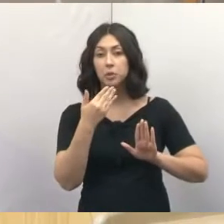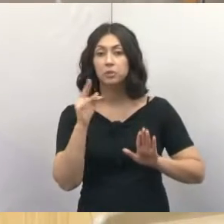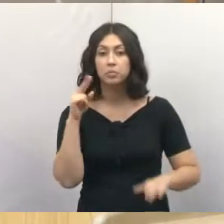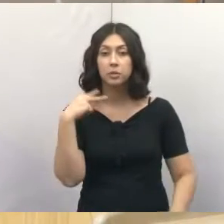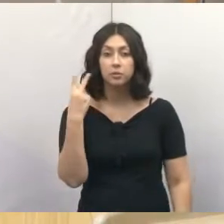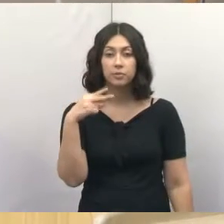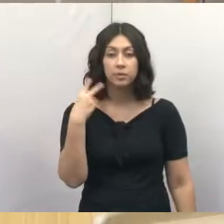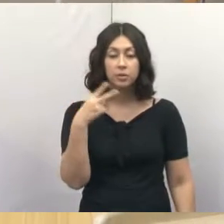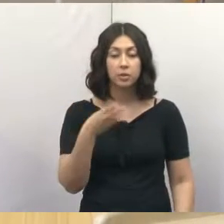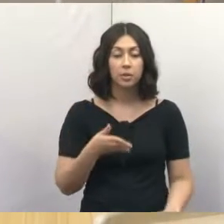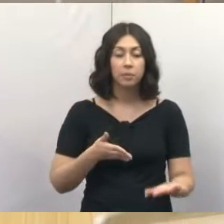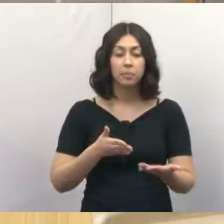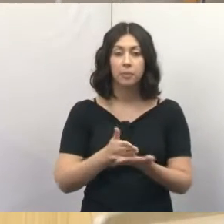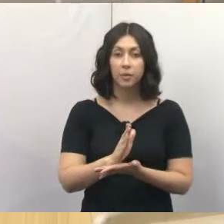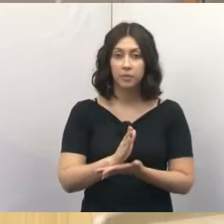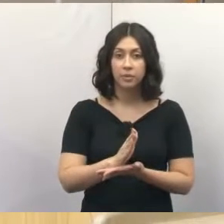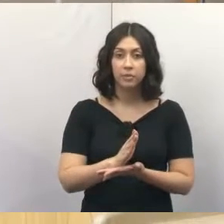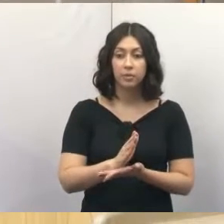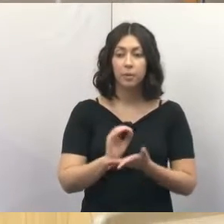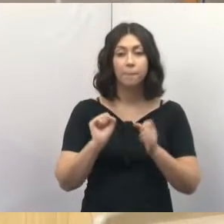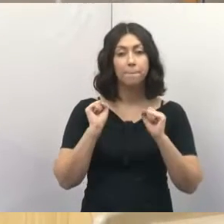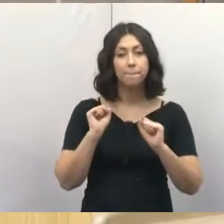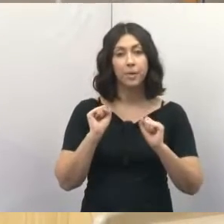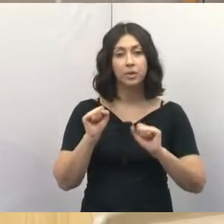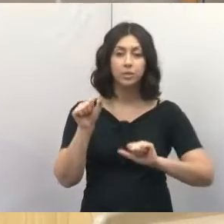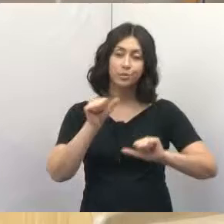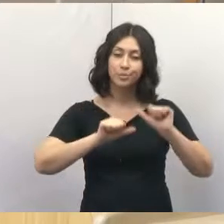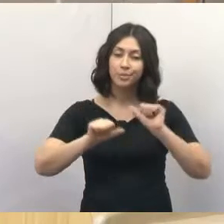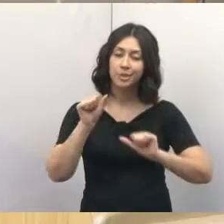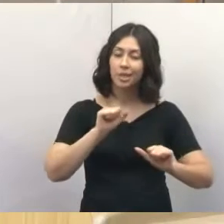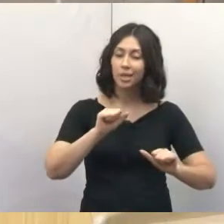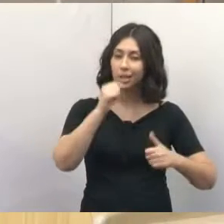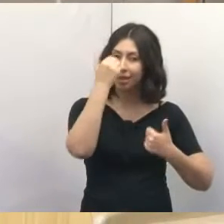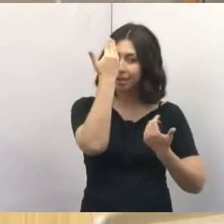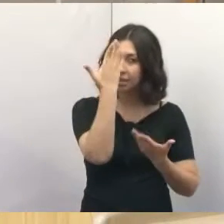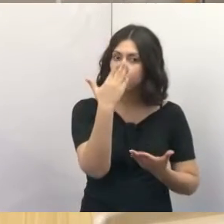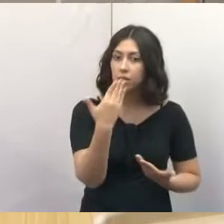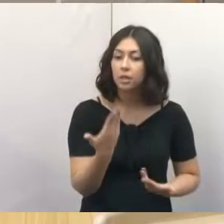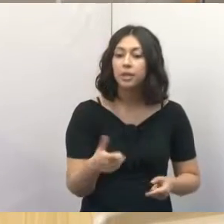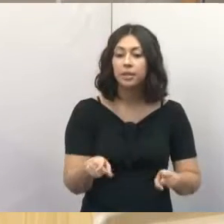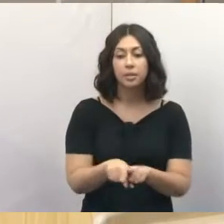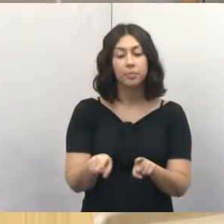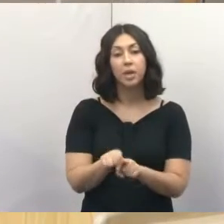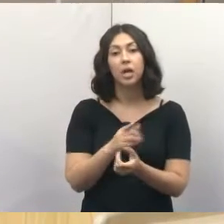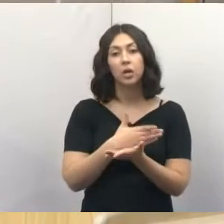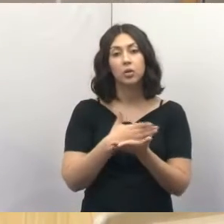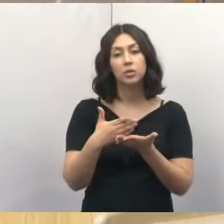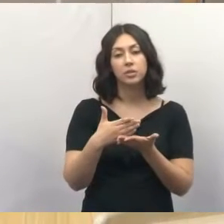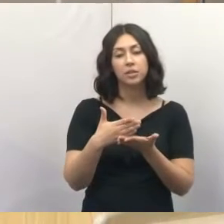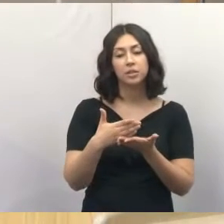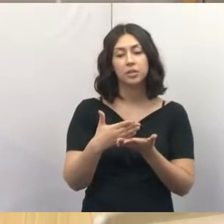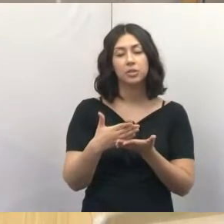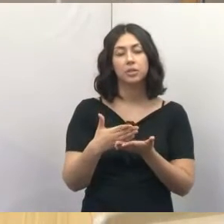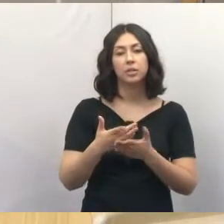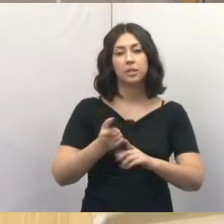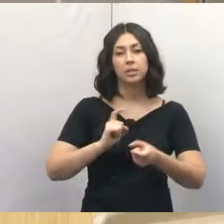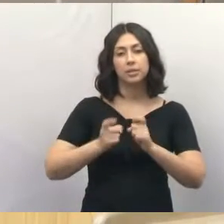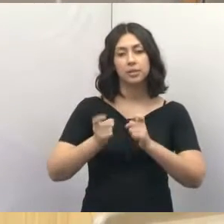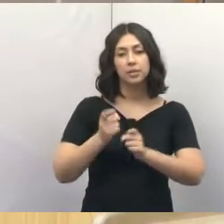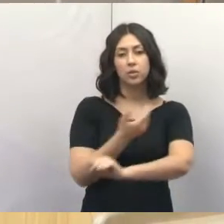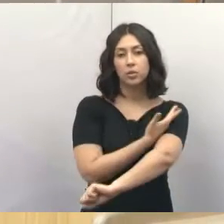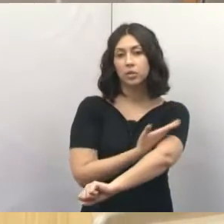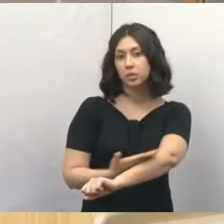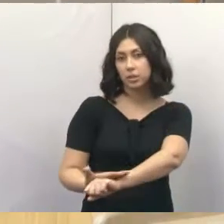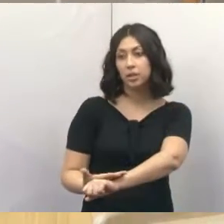vereador, aprovado pelo plenário, poderão ser transformadas em atos solenes e serem realizados no início das sessões ordinárias, e o discurso dos